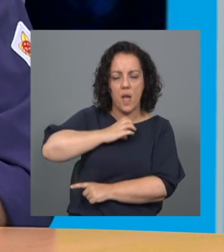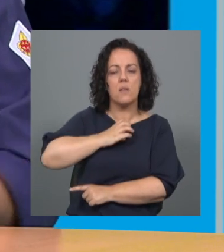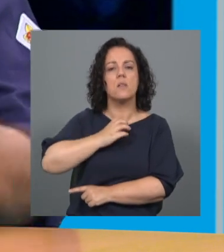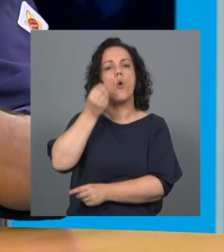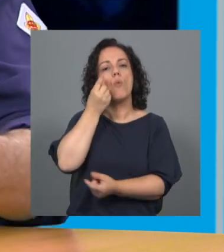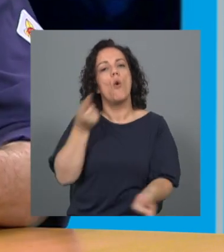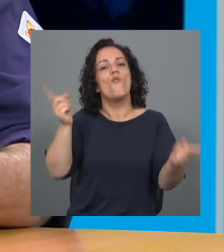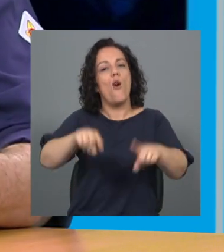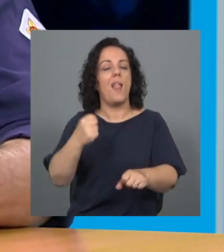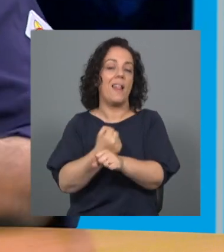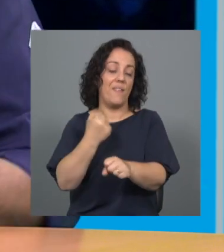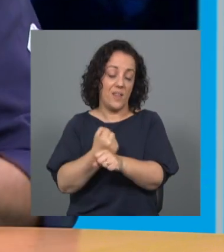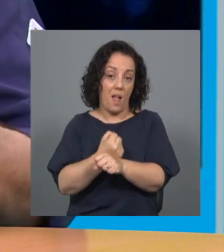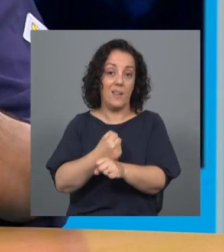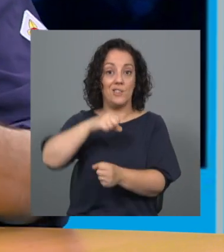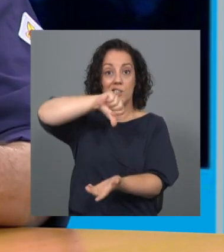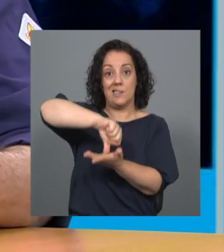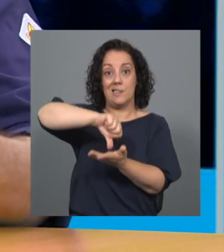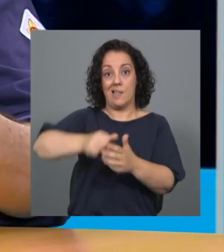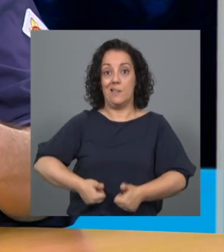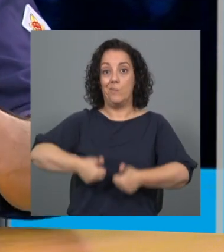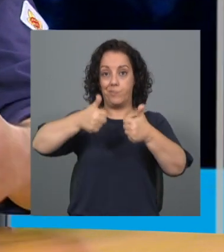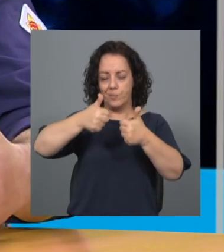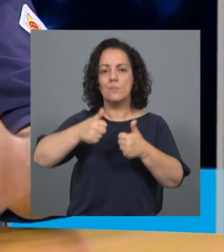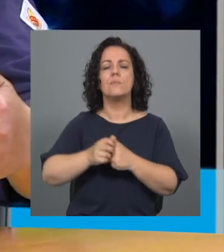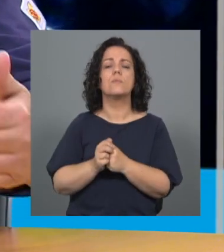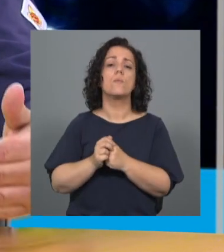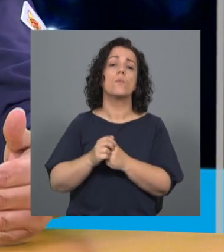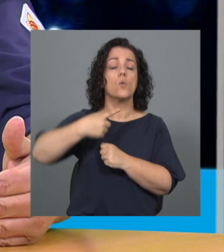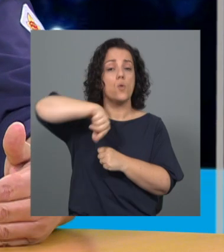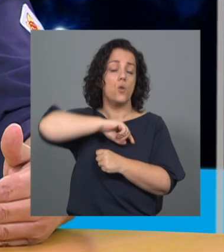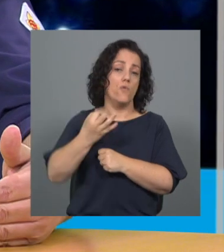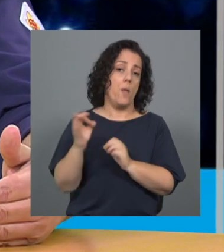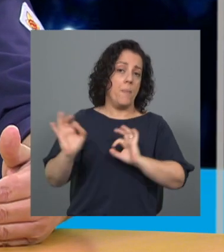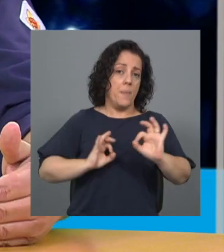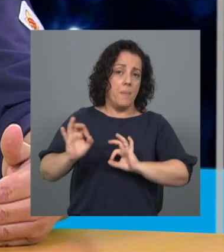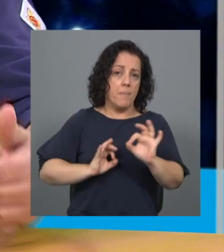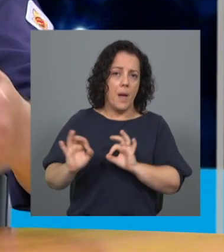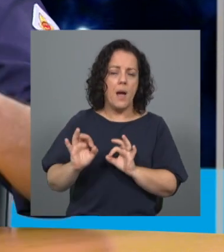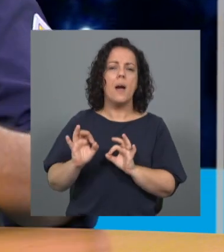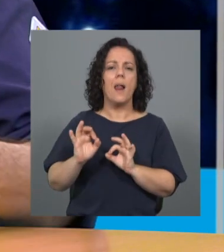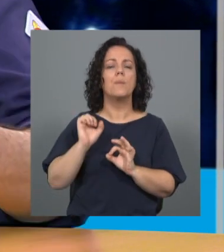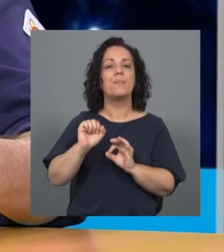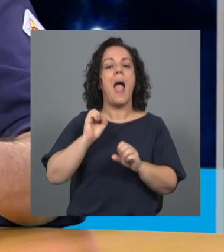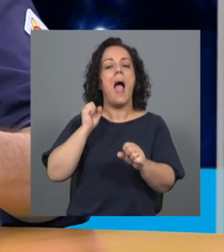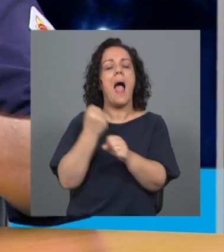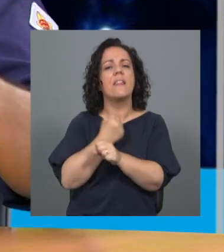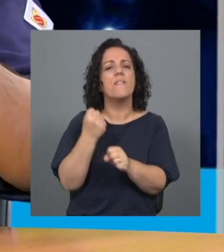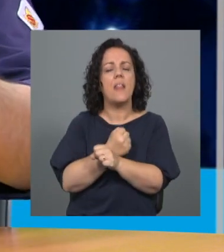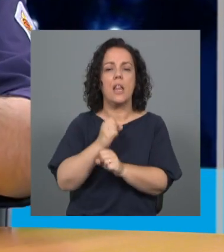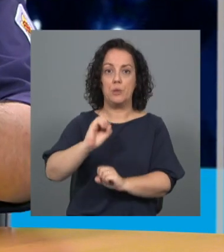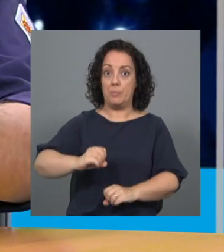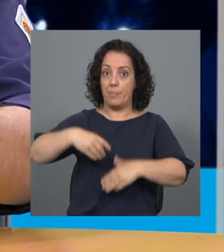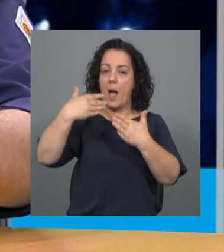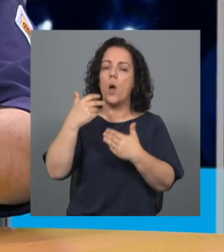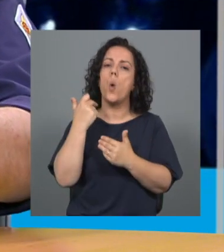às atividades, à nossa sede, em que montamos toda uma estratégia de primeiras atividades, de pequenos grupos, com